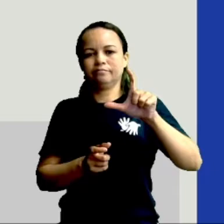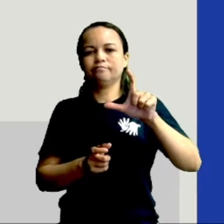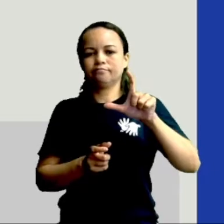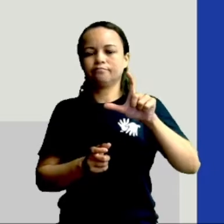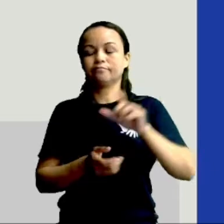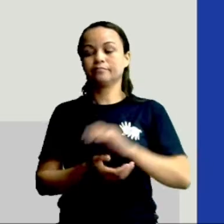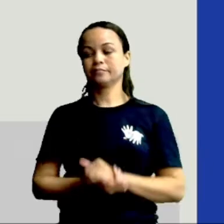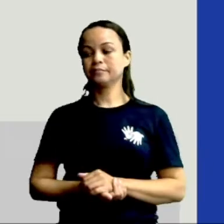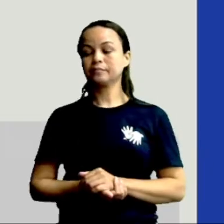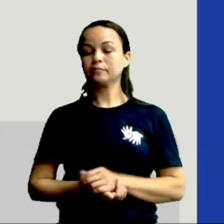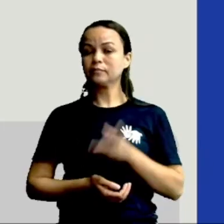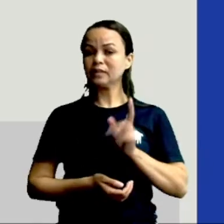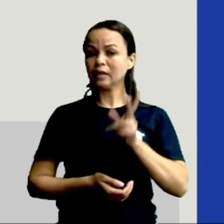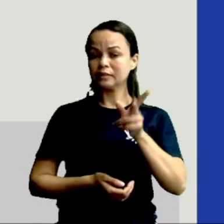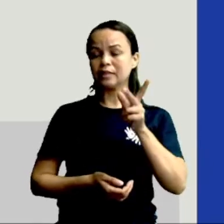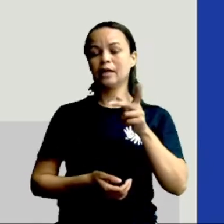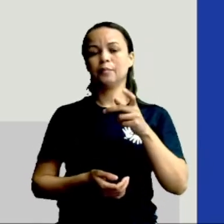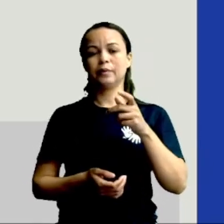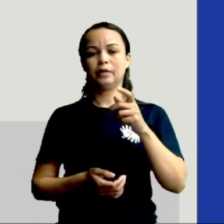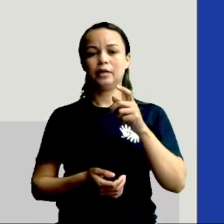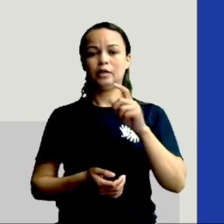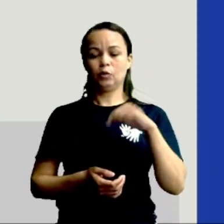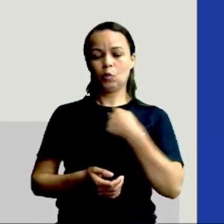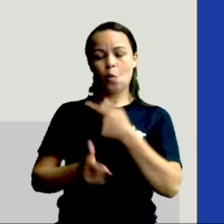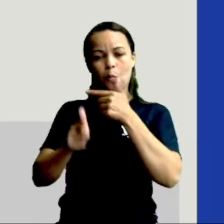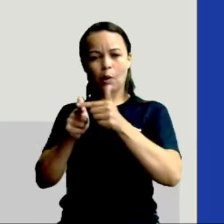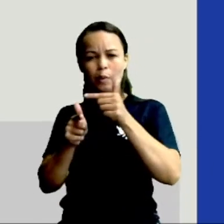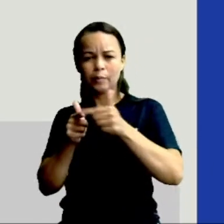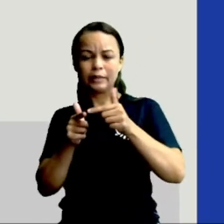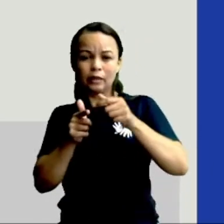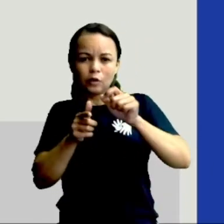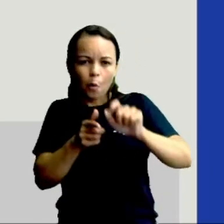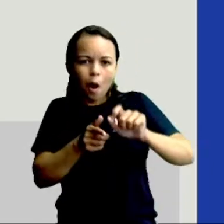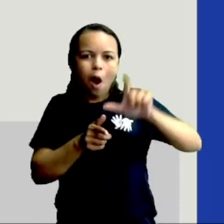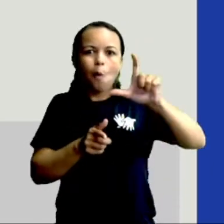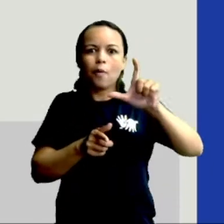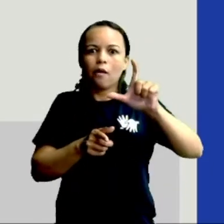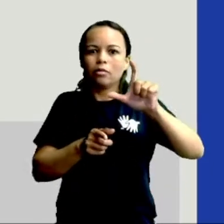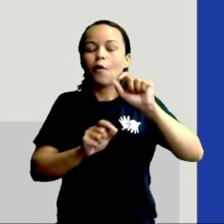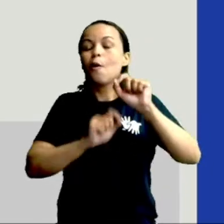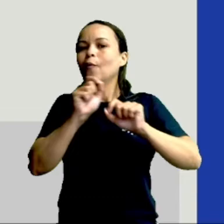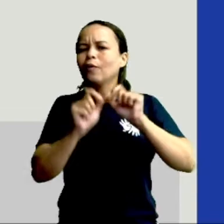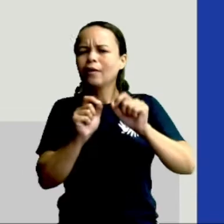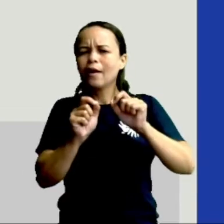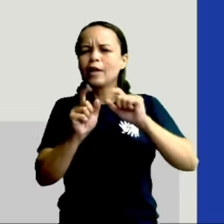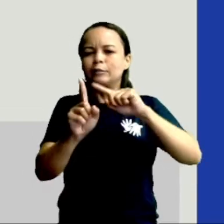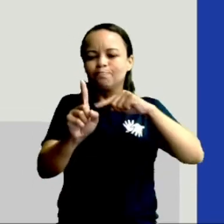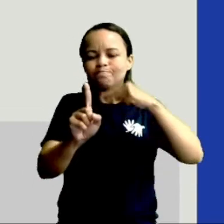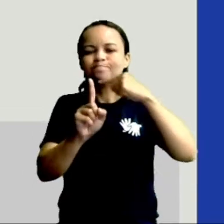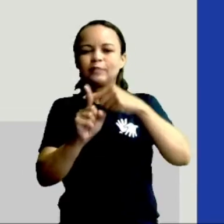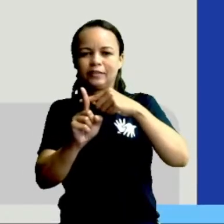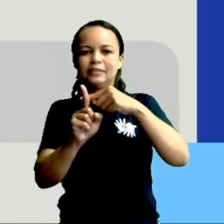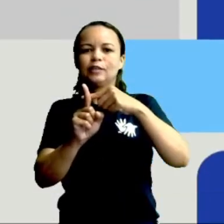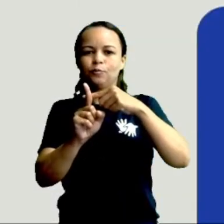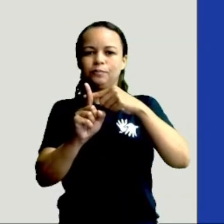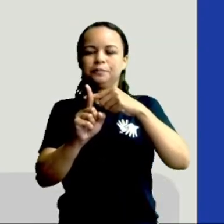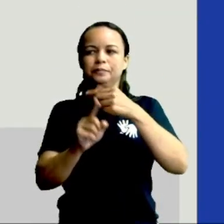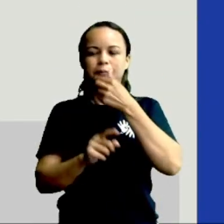né? Então, toda vez que o nosso probleminha der uma ideia de aumento, então é um probleminha de